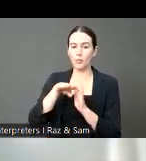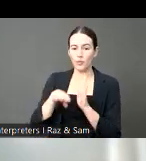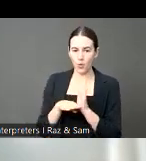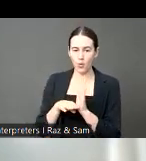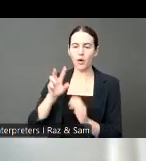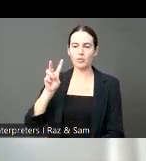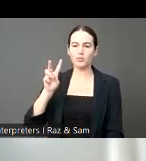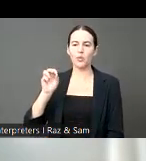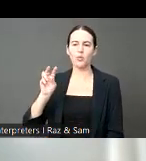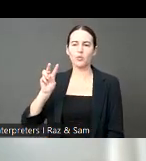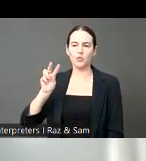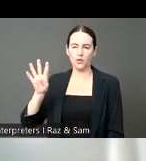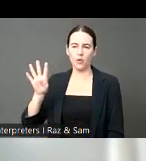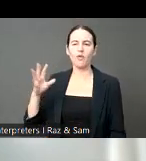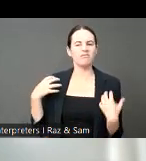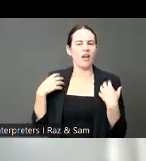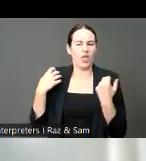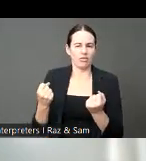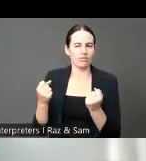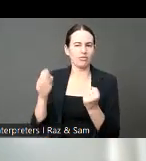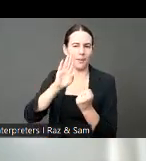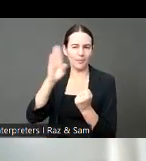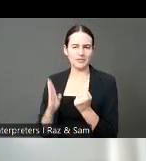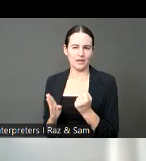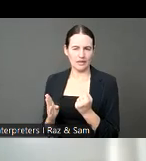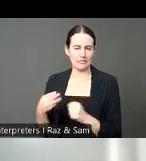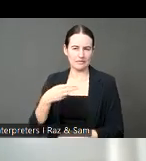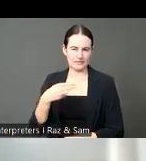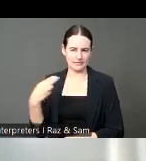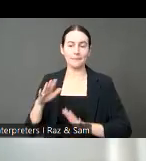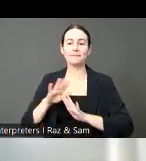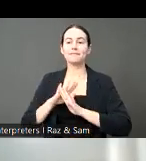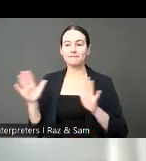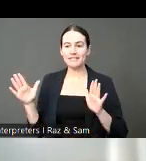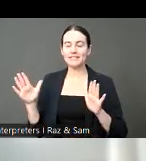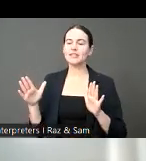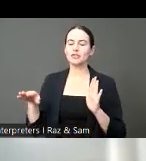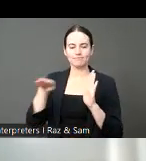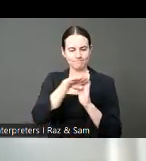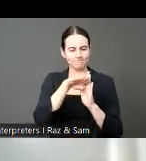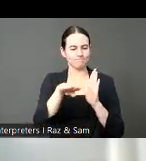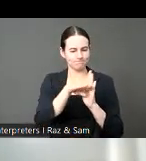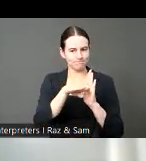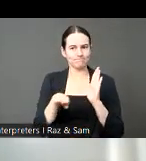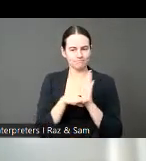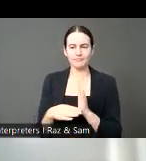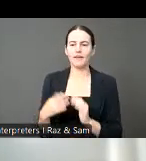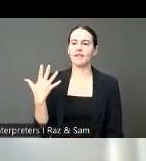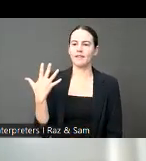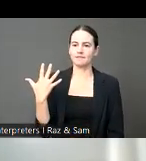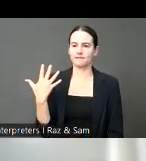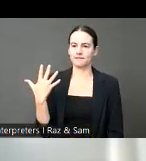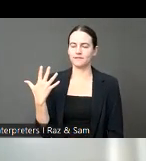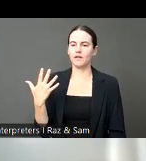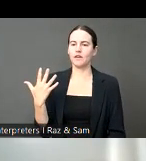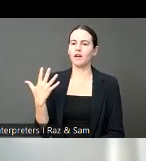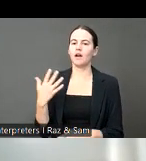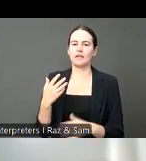principais para eliminar 11 doenças, como problema de saúde pública, e 5 infecções de transmissão vertical.